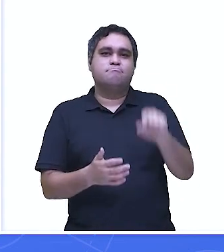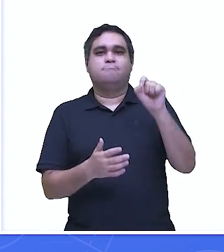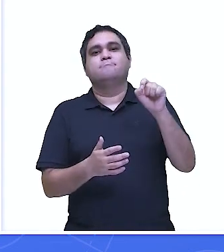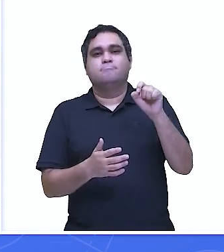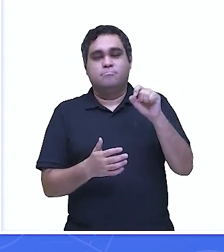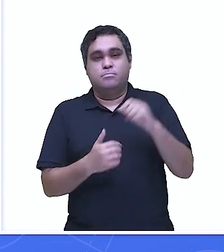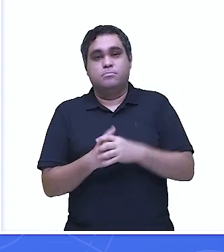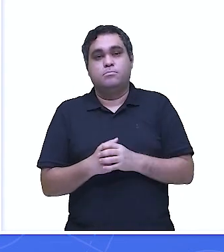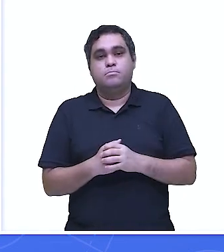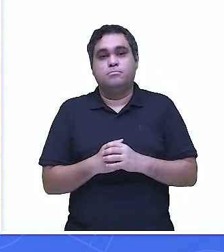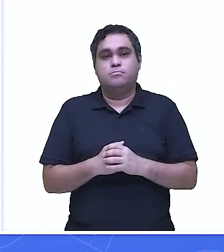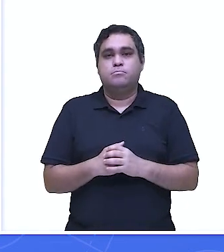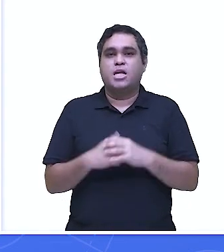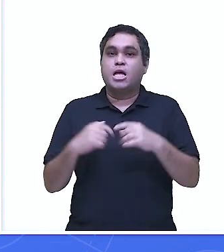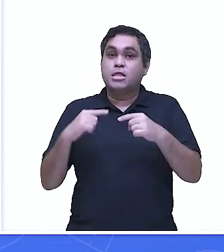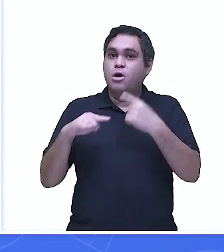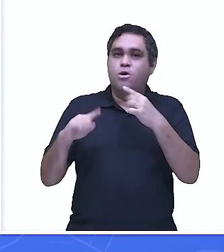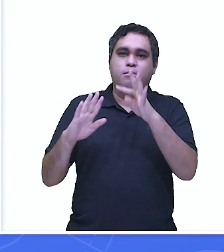congratulations!